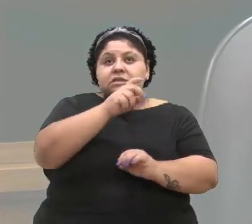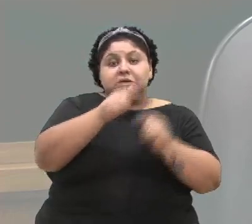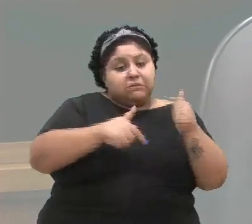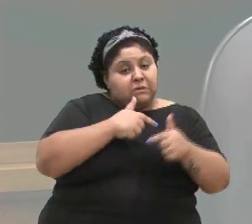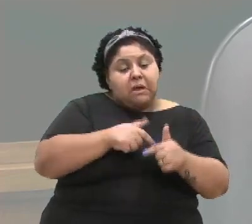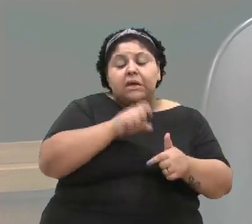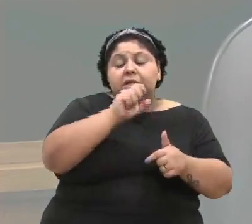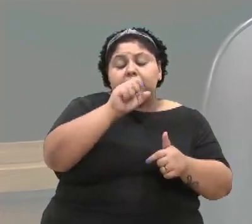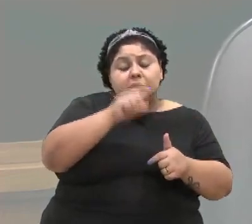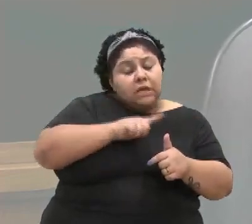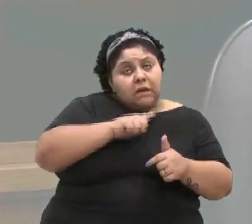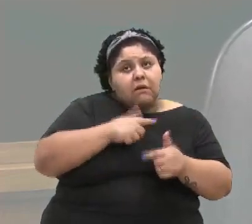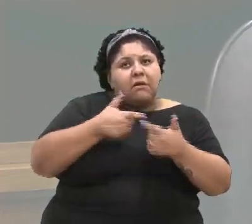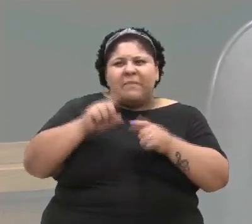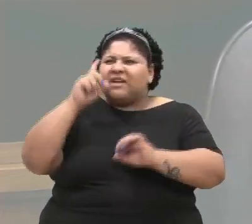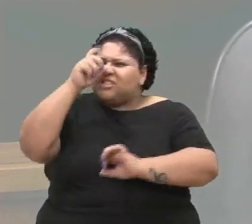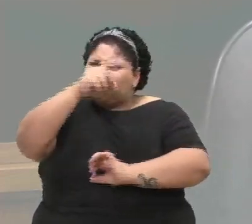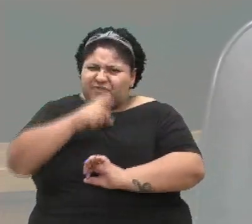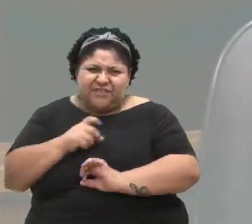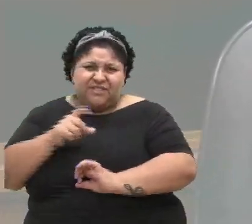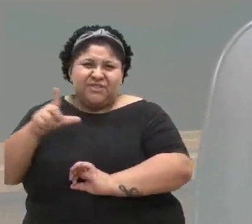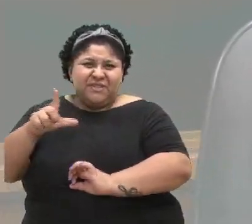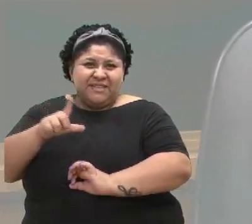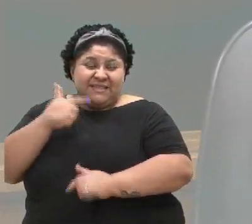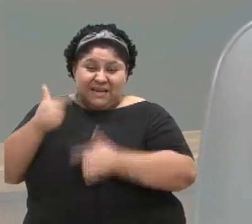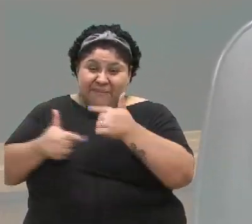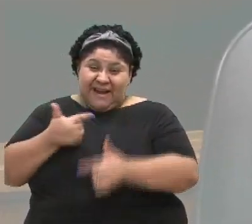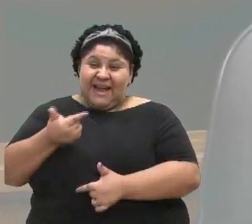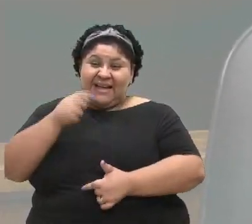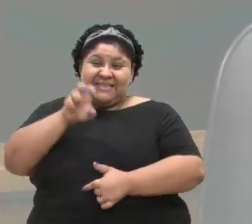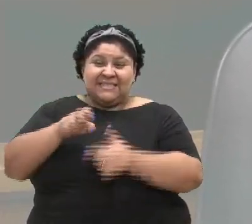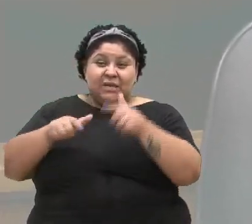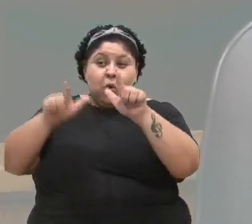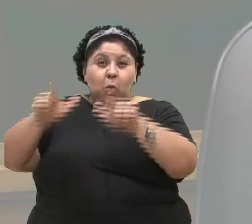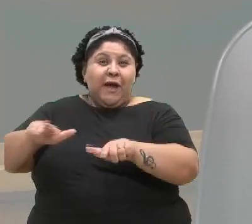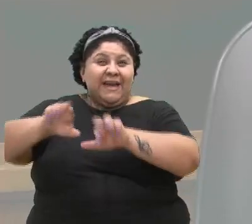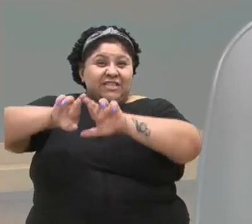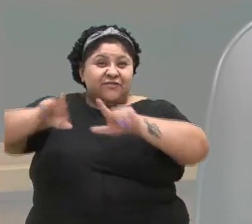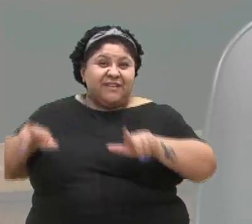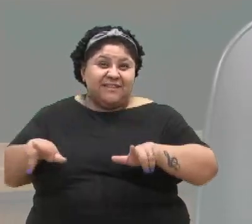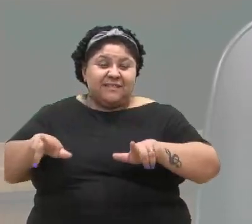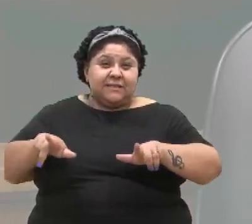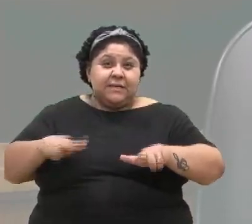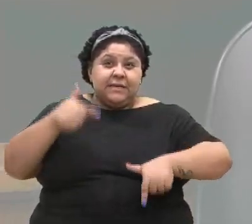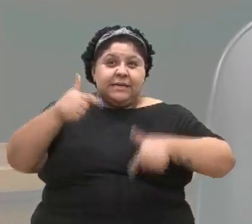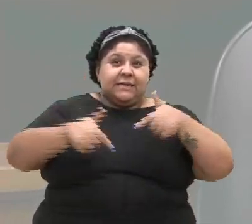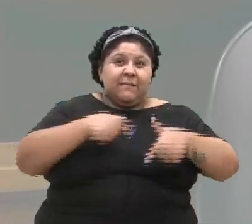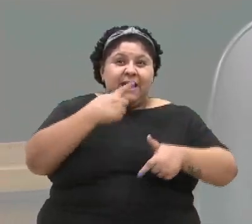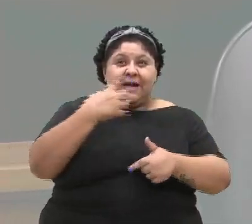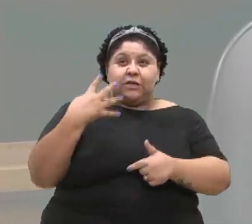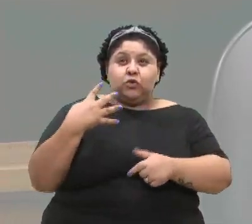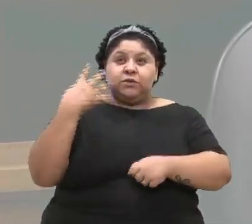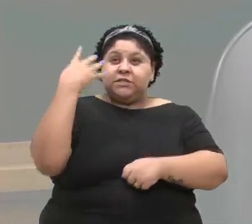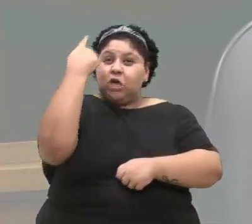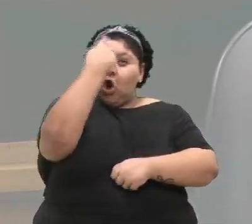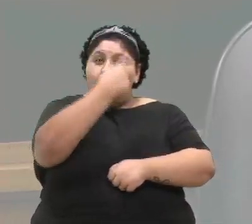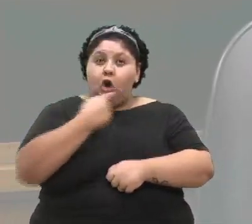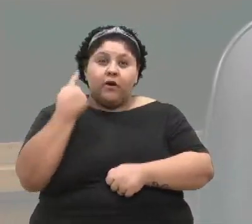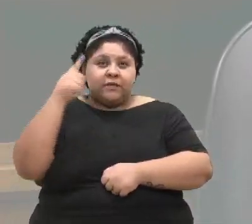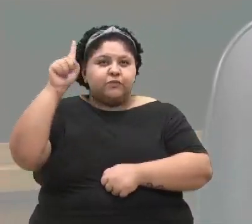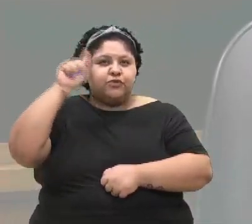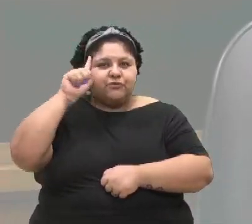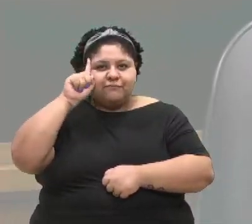tenho, mas é muito difícil alguém querer ter 5 empregos e querer trabalhar 14 horas por dia. É muito mais comum que essa pessoa